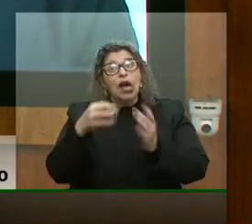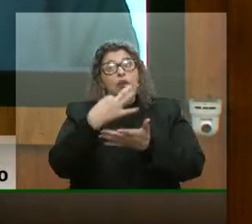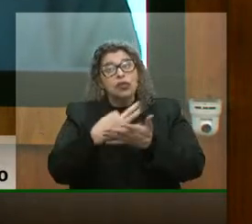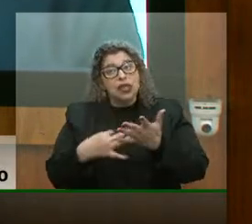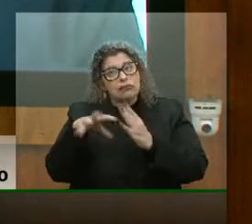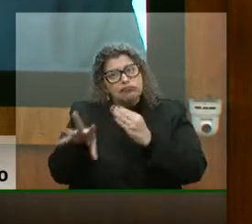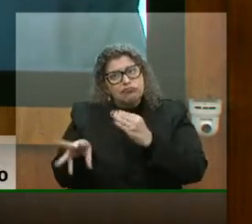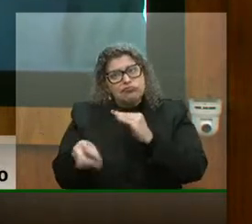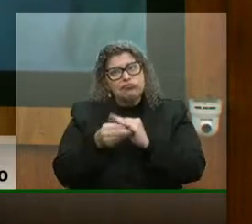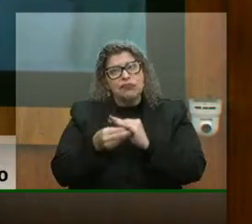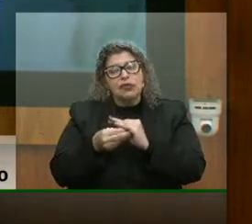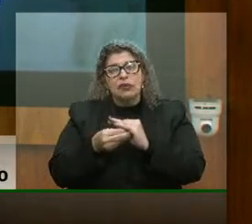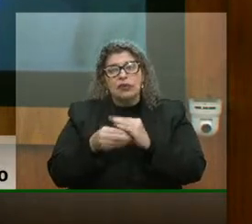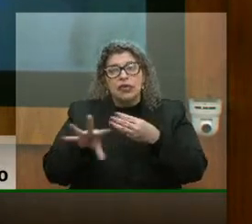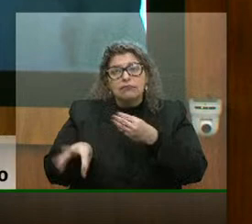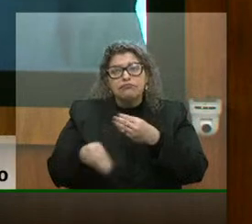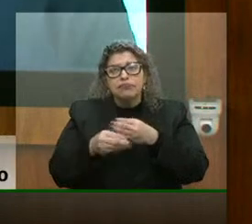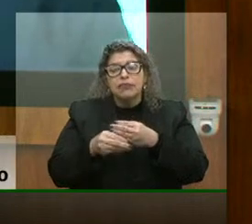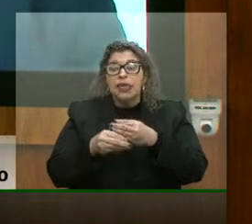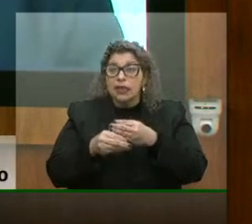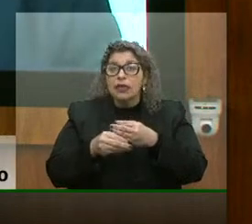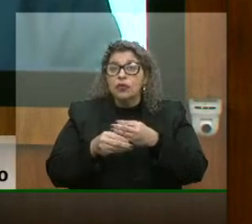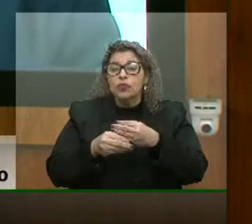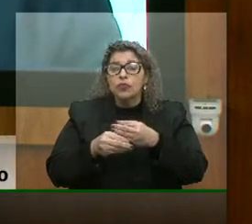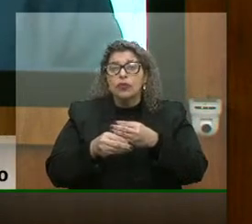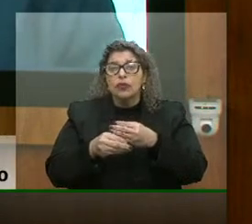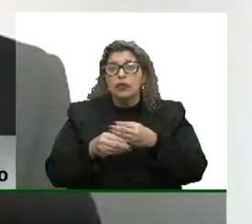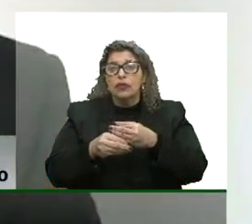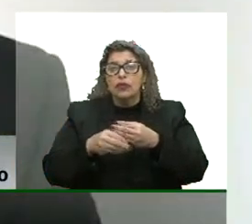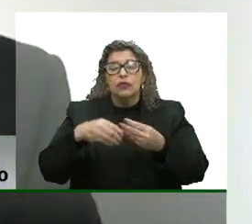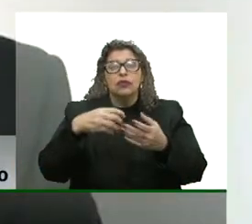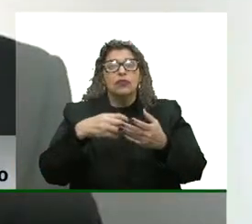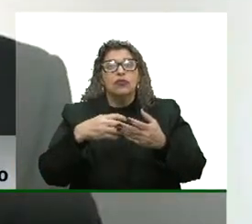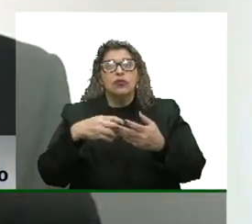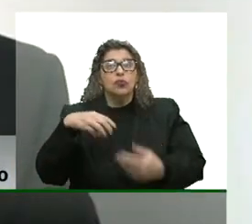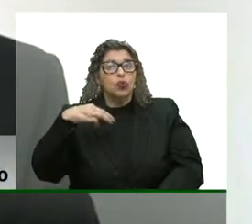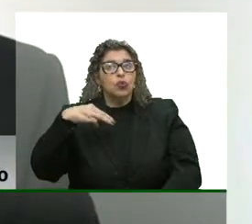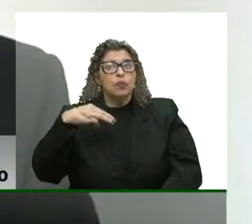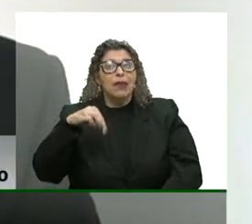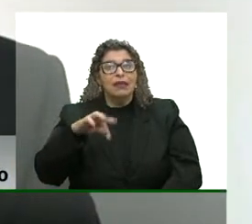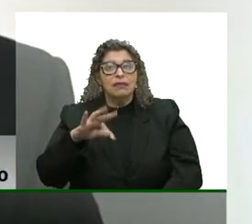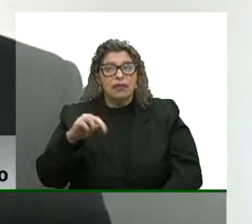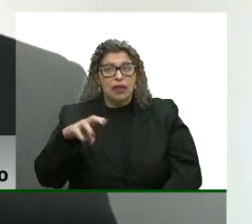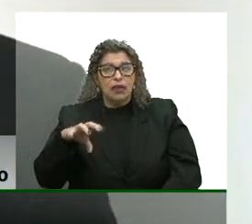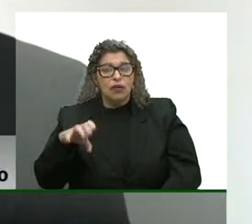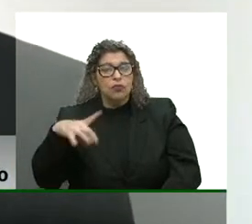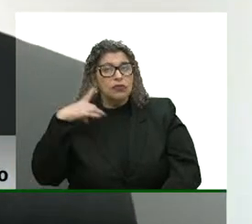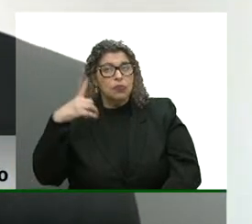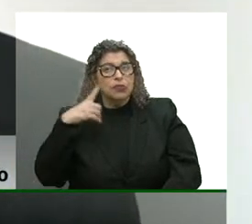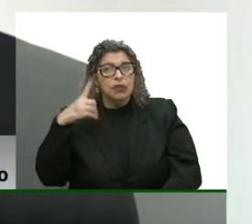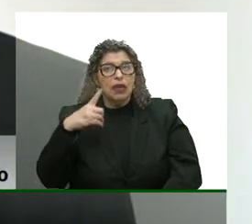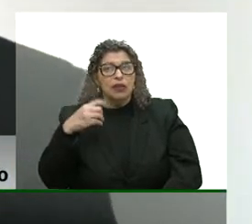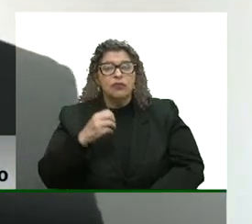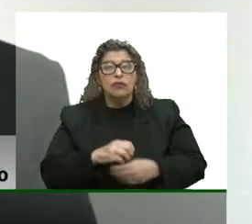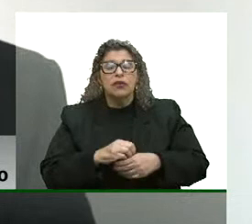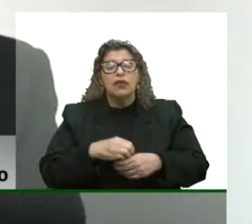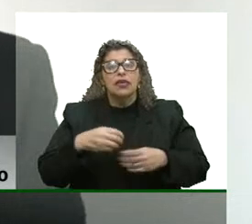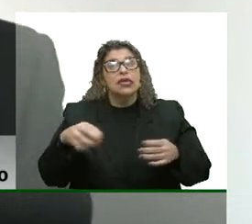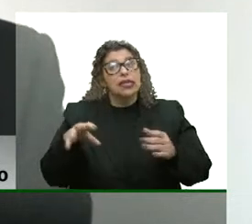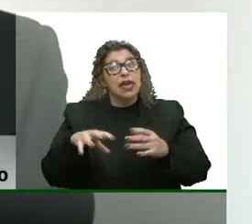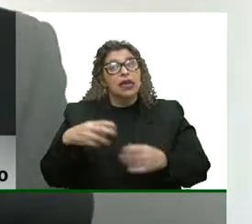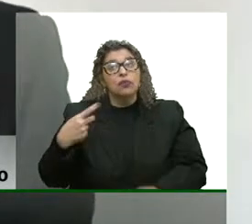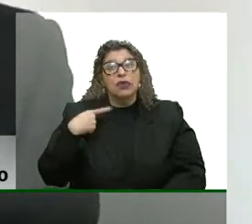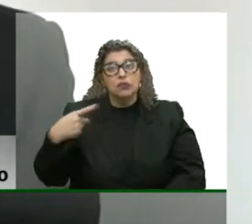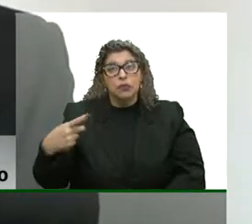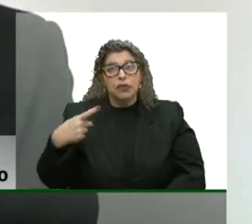E a autoria é do colega deputado Matheus Vespe, que é da mesma bancada do deputado Pedro Pereira.